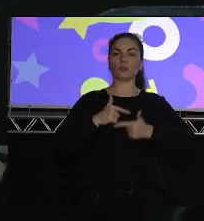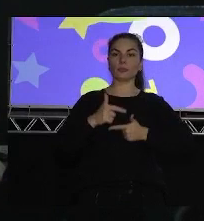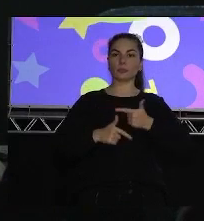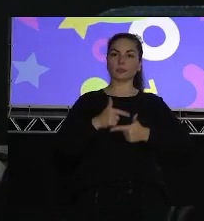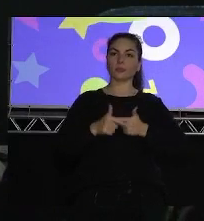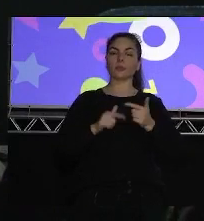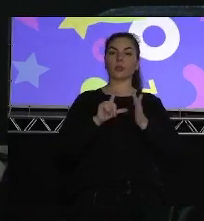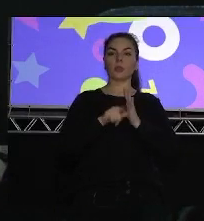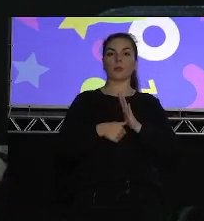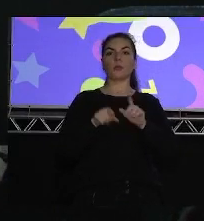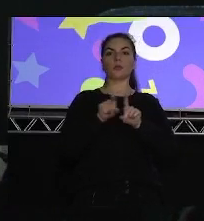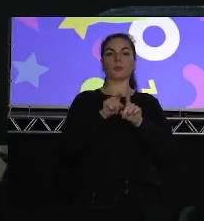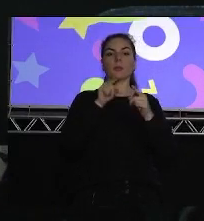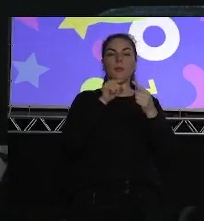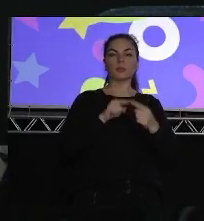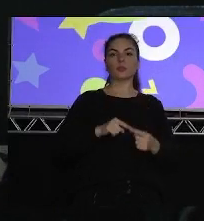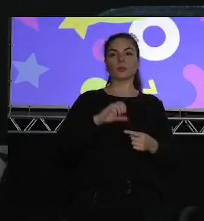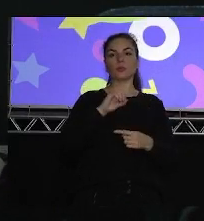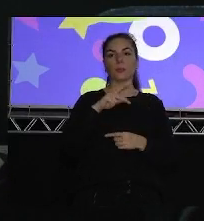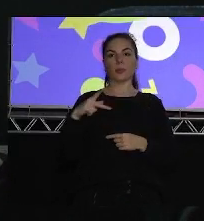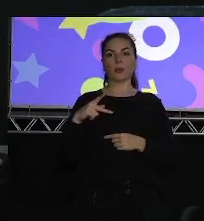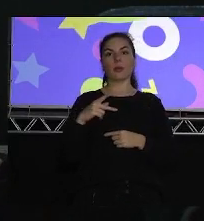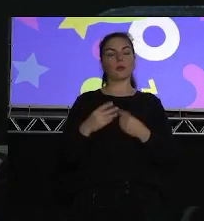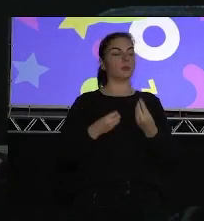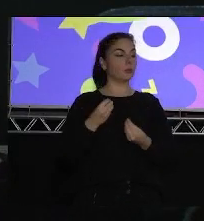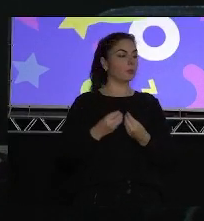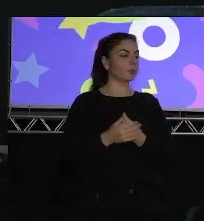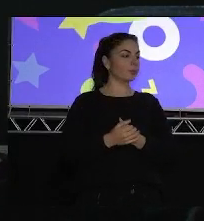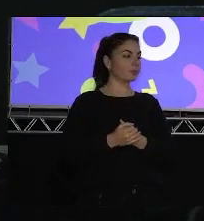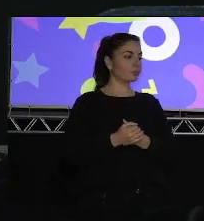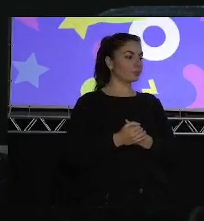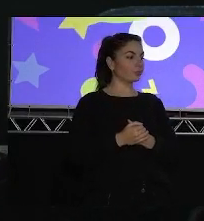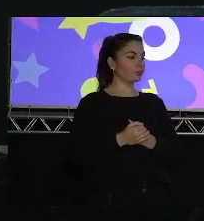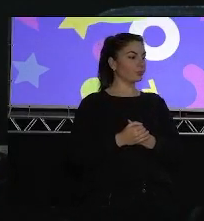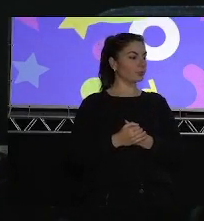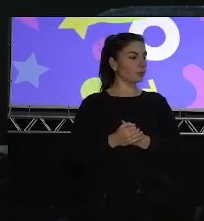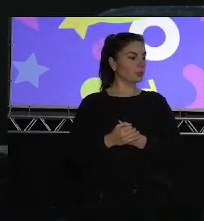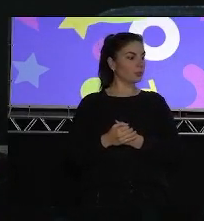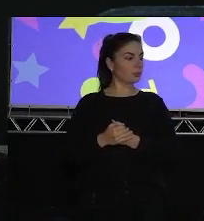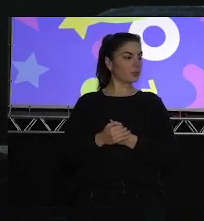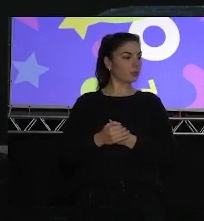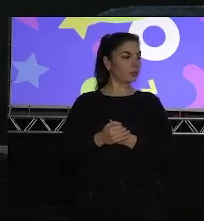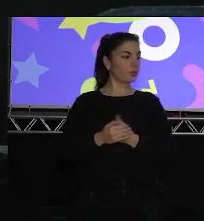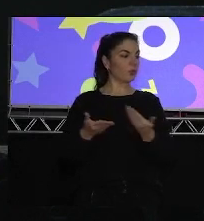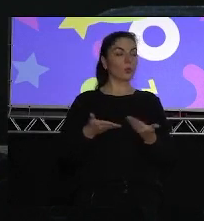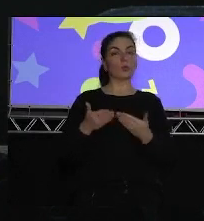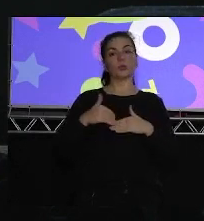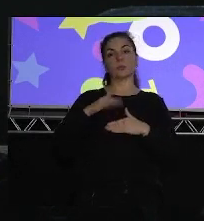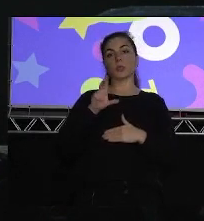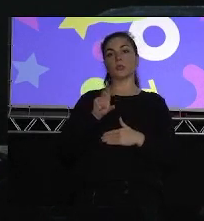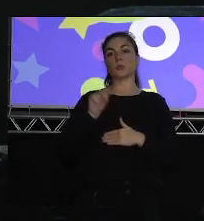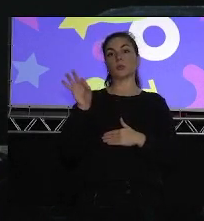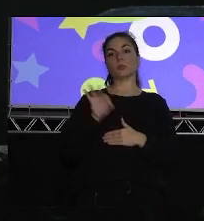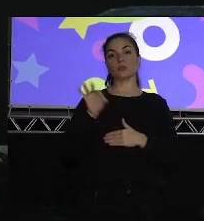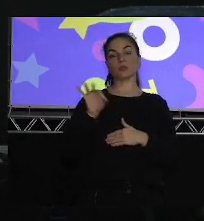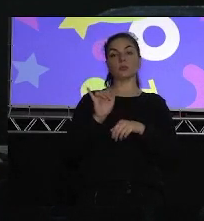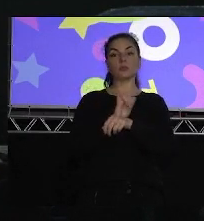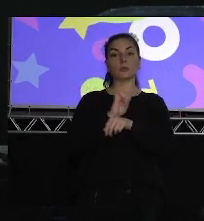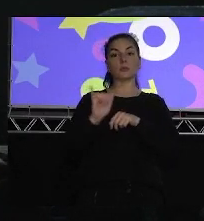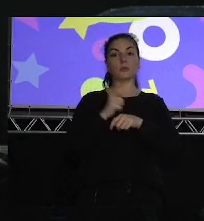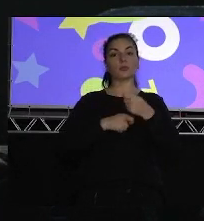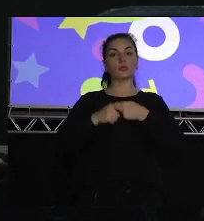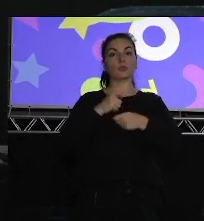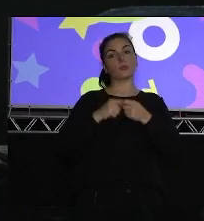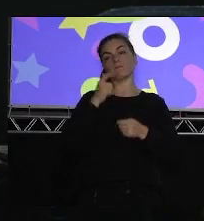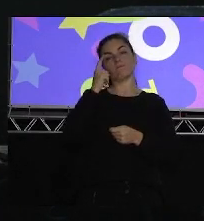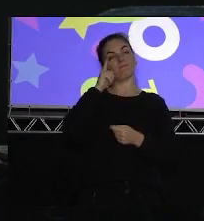alinhamento de OKRs também, e a governança mínima viável para execução estratégica. Hoje, mais de 50% das estratégias de negócio não são